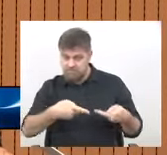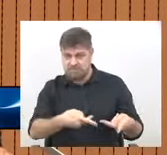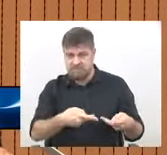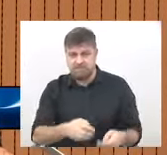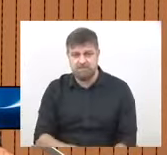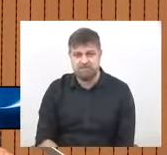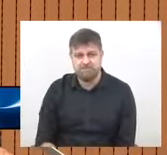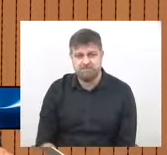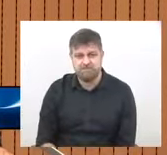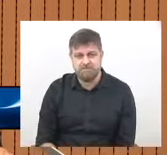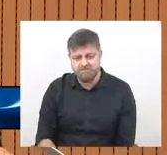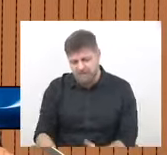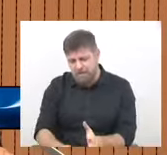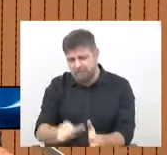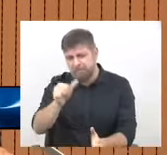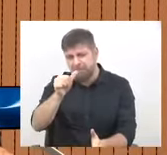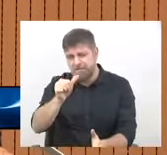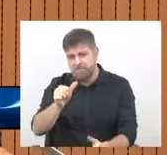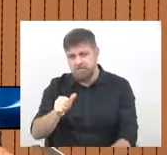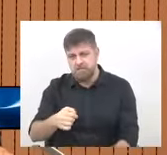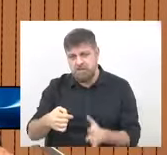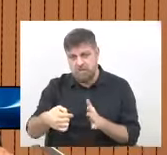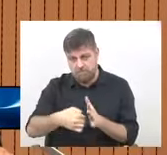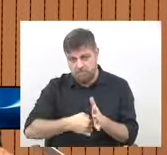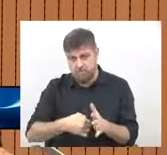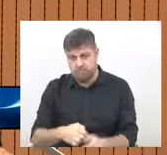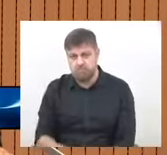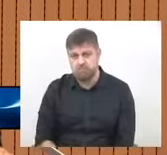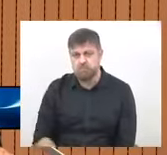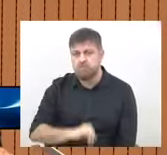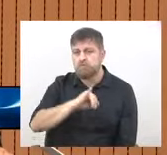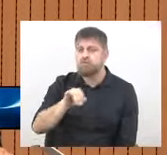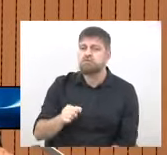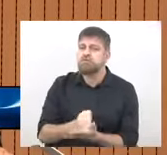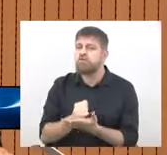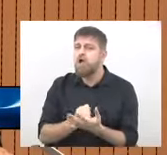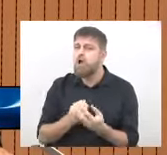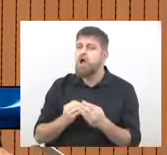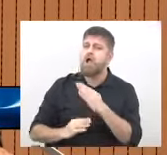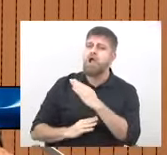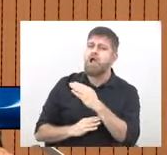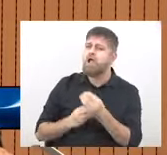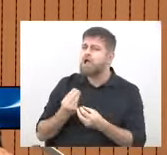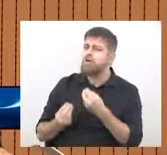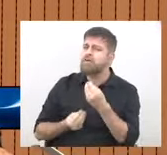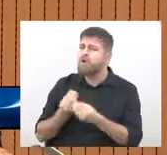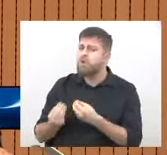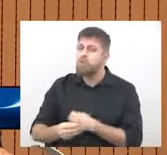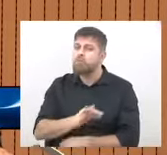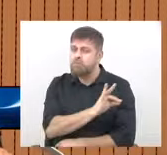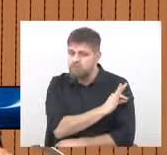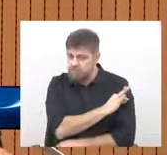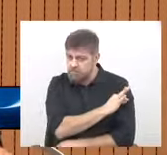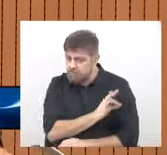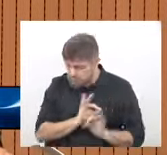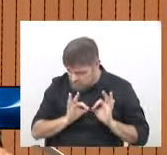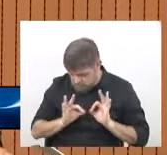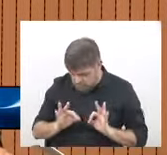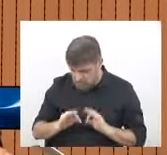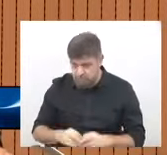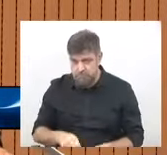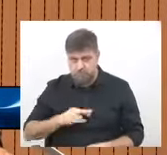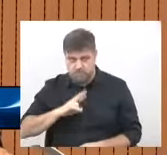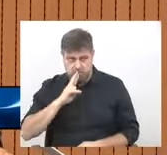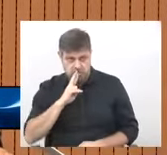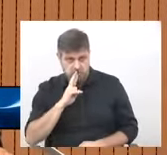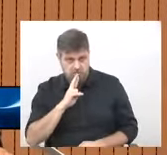e a primeira coisa que ele perguntou: Jorge, como que está a Câmara, como que está a Prefeitura? Eu falei: